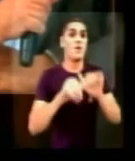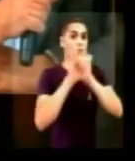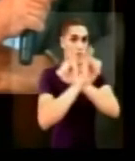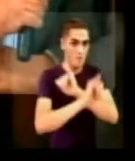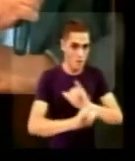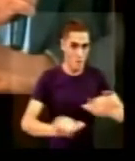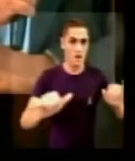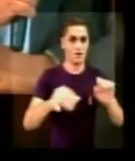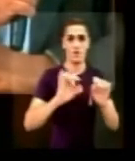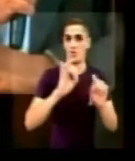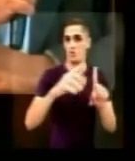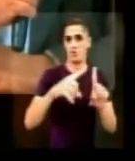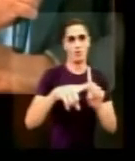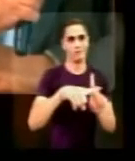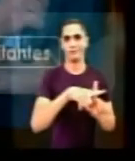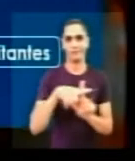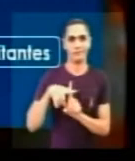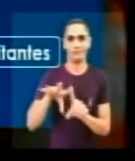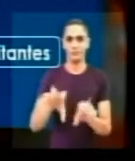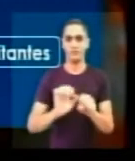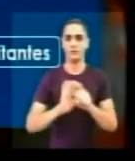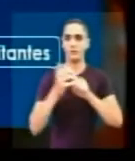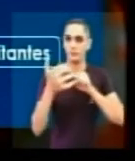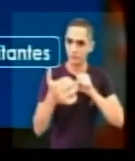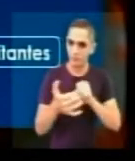59.176. Confirmados,